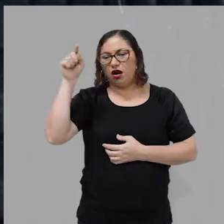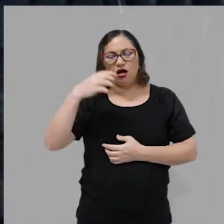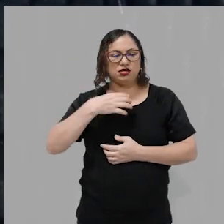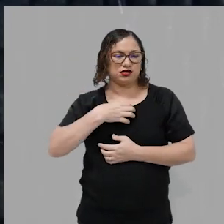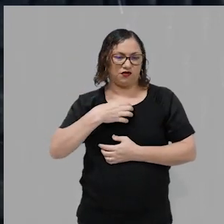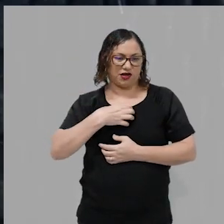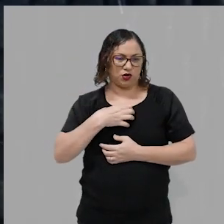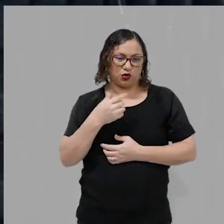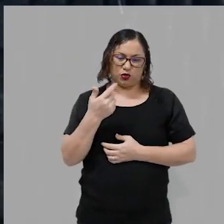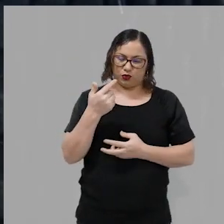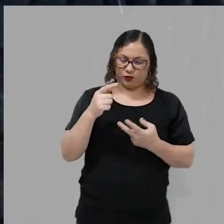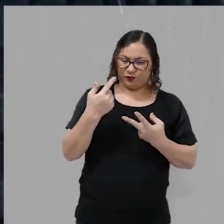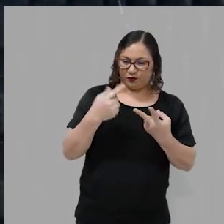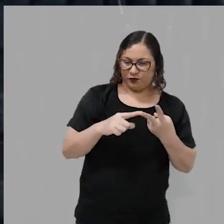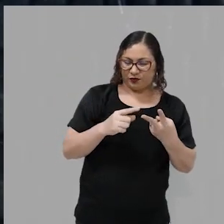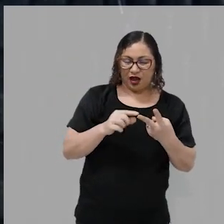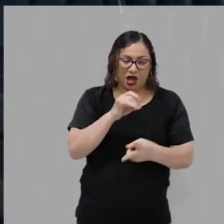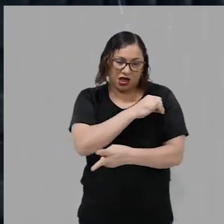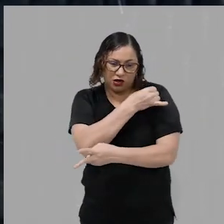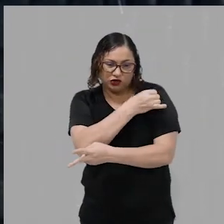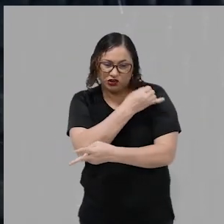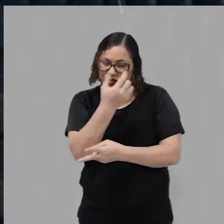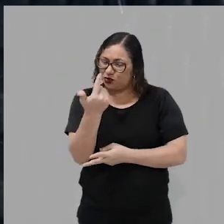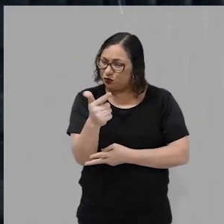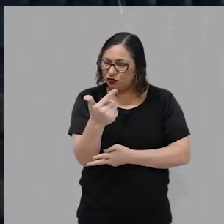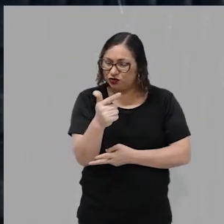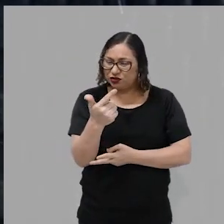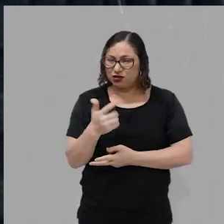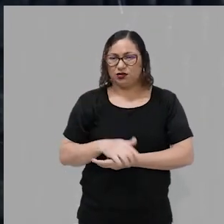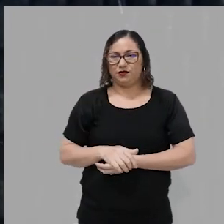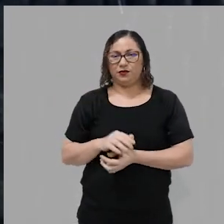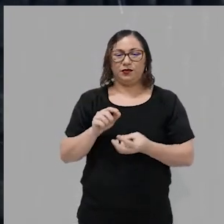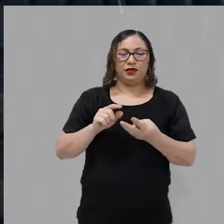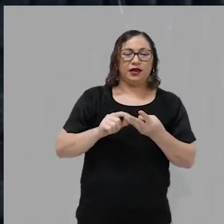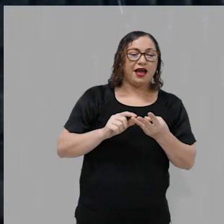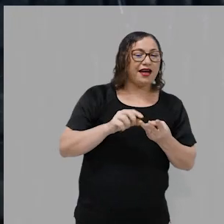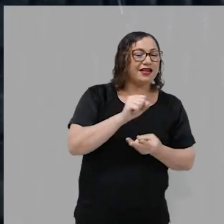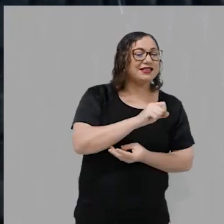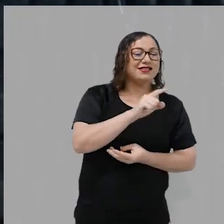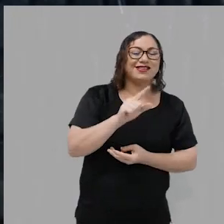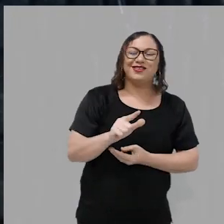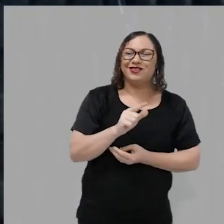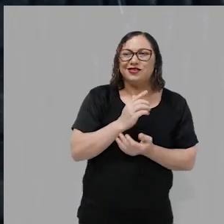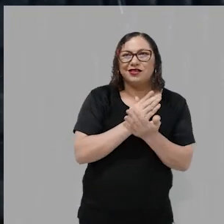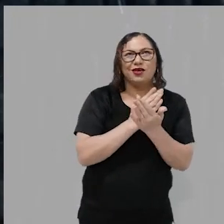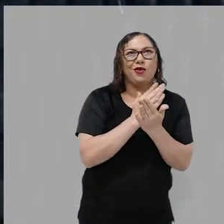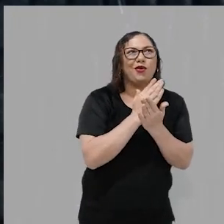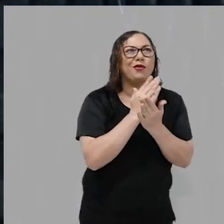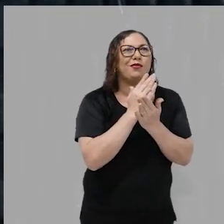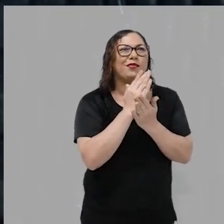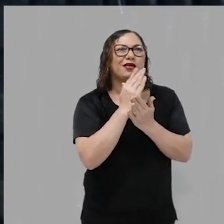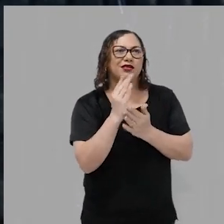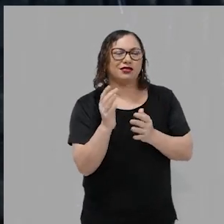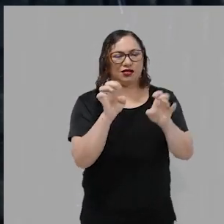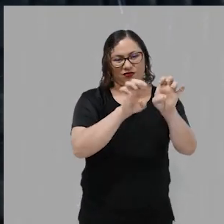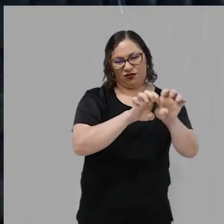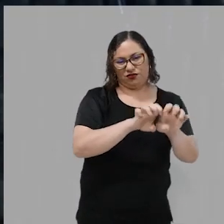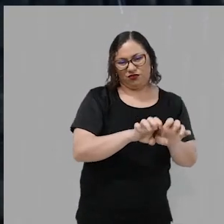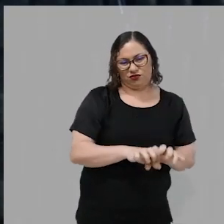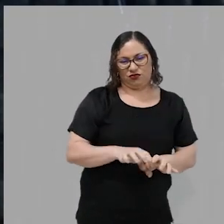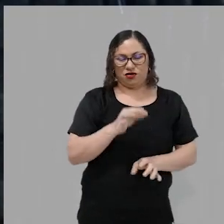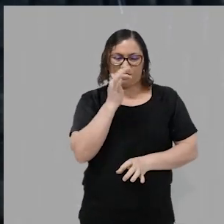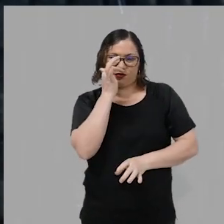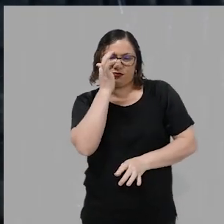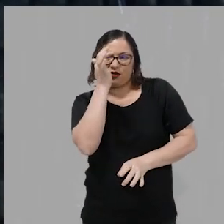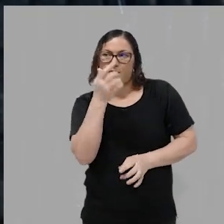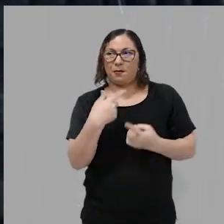grande, nem no Rio de Janeiro, que era uma cidade que não tinha praticamente nada, nem em São Luís, que começava a ter uma estrutura mais